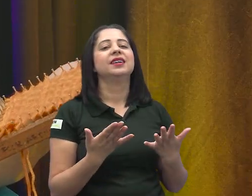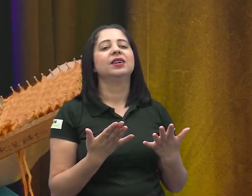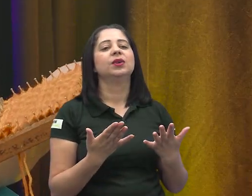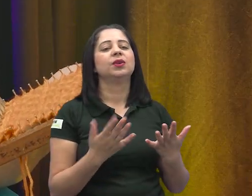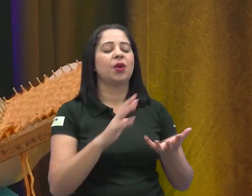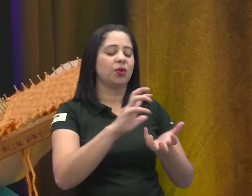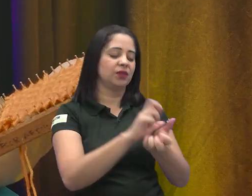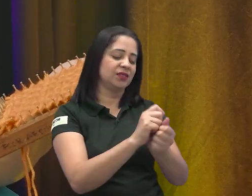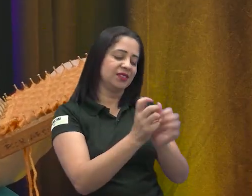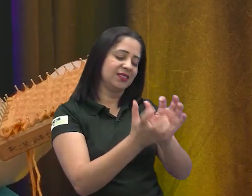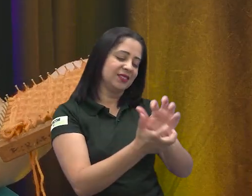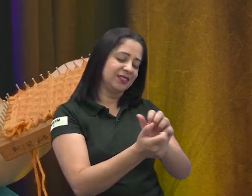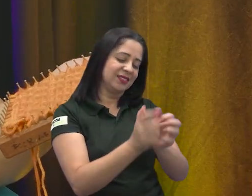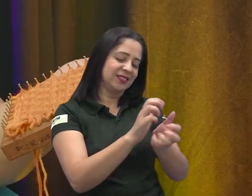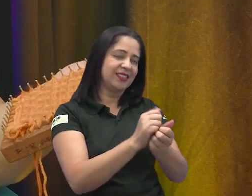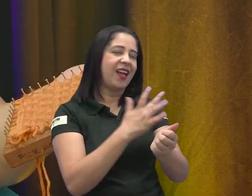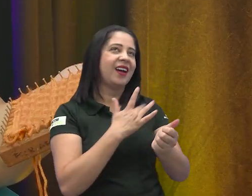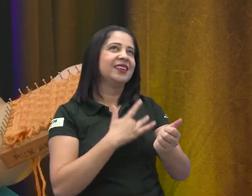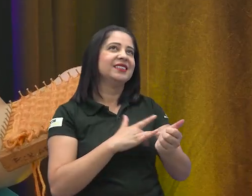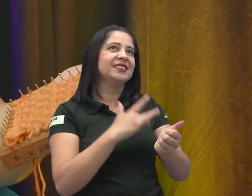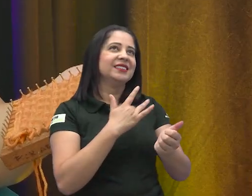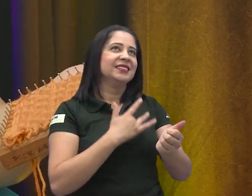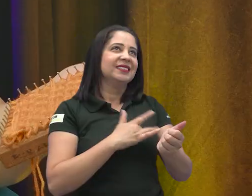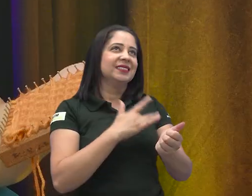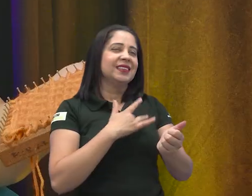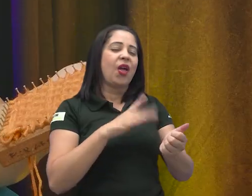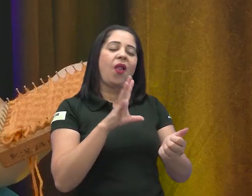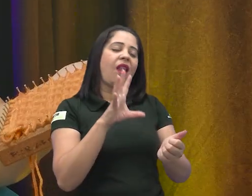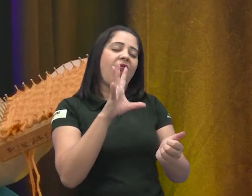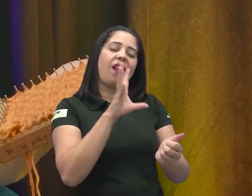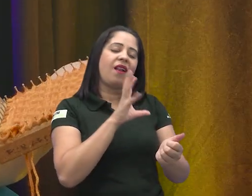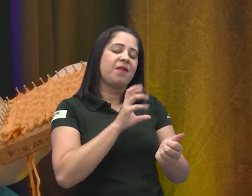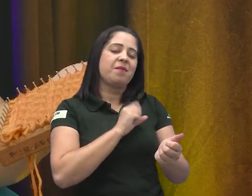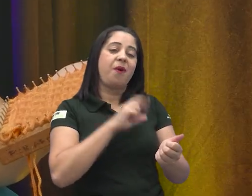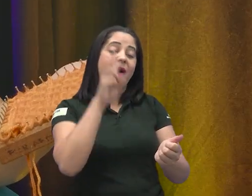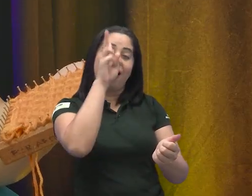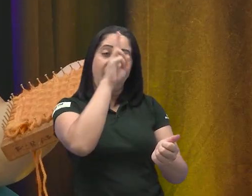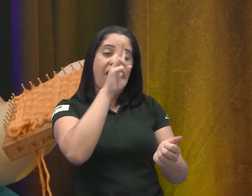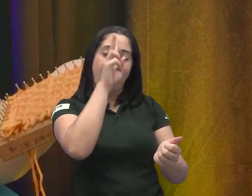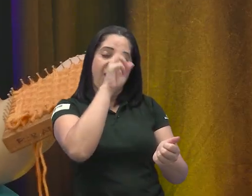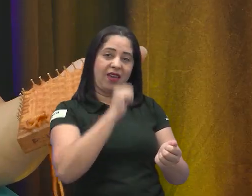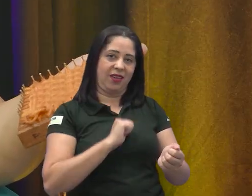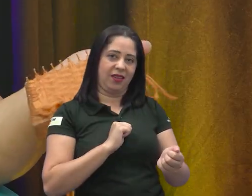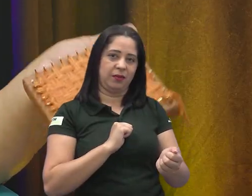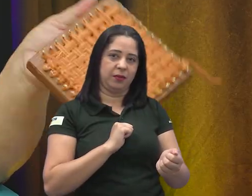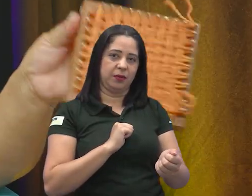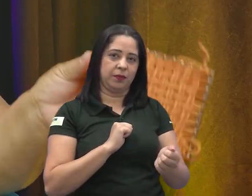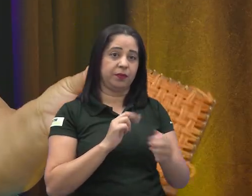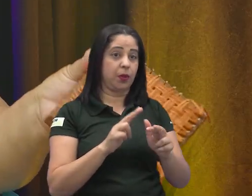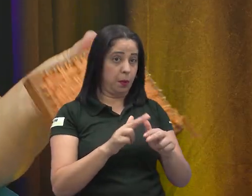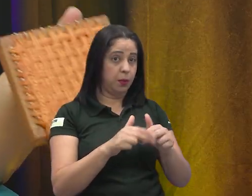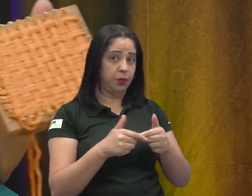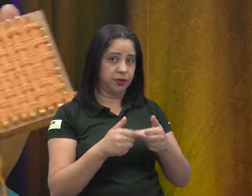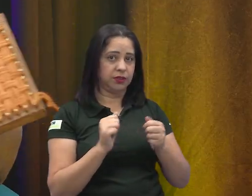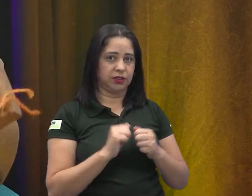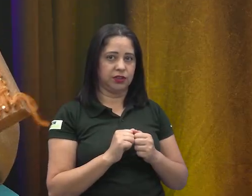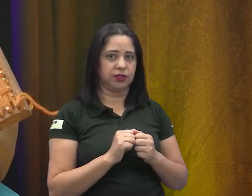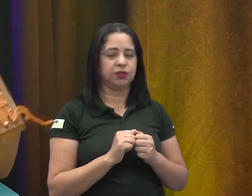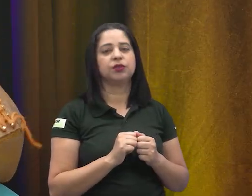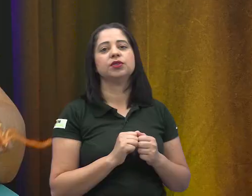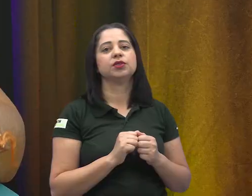do afetivo, né? Tem certeza. Muito valor afetivo para mim. Então, essa motivação, quando eu fui convidada para dar